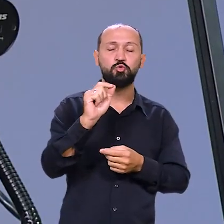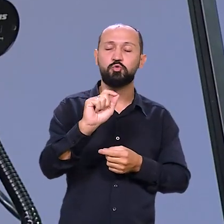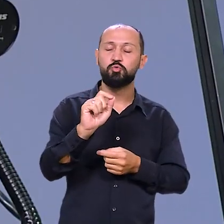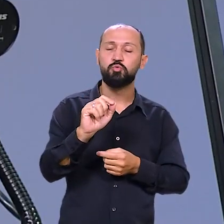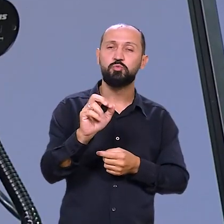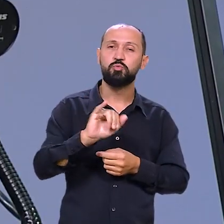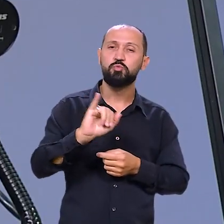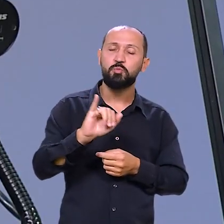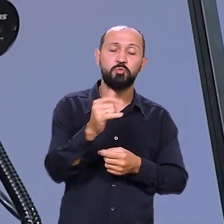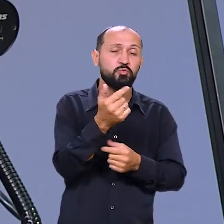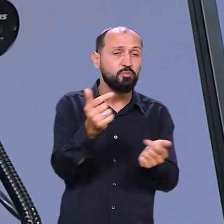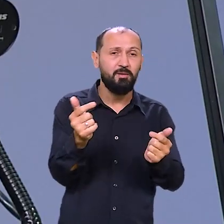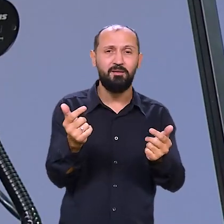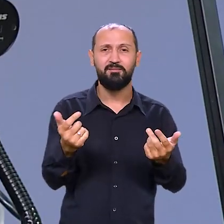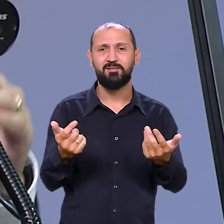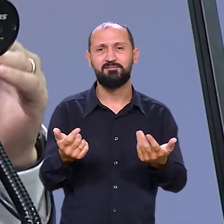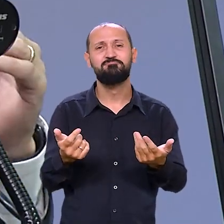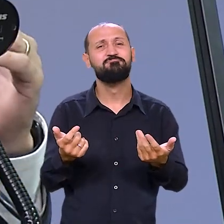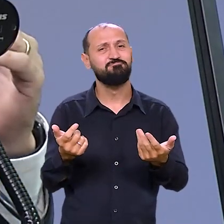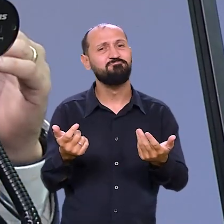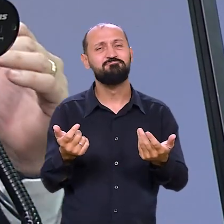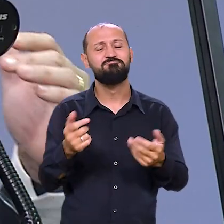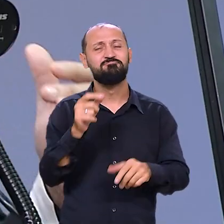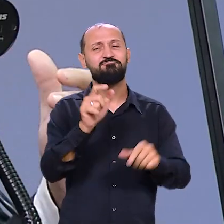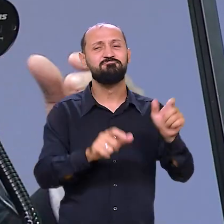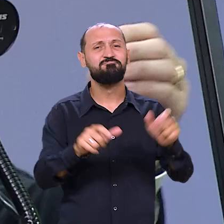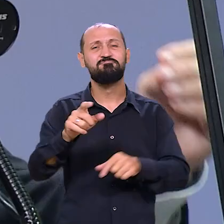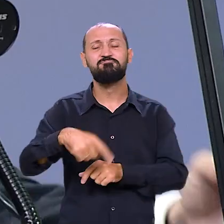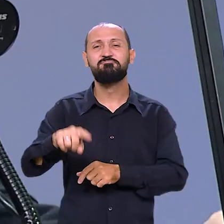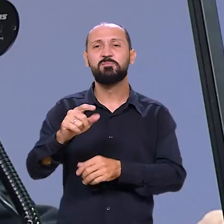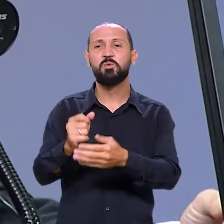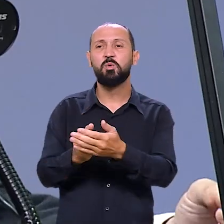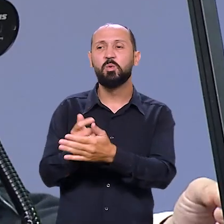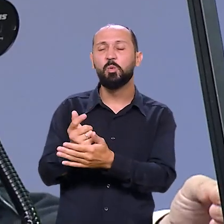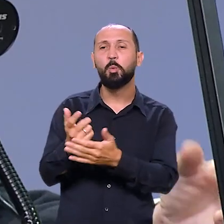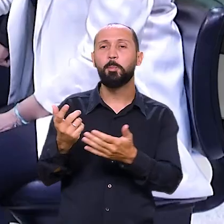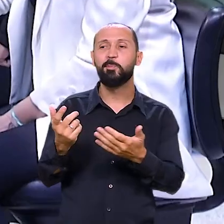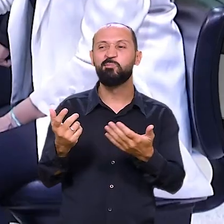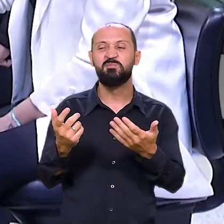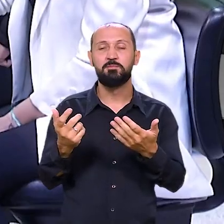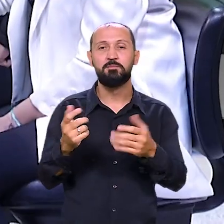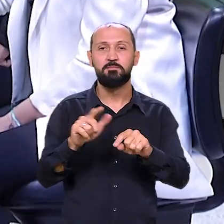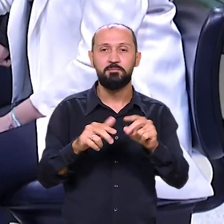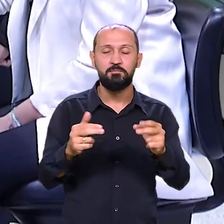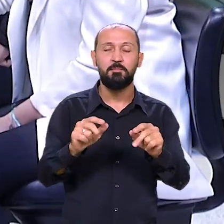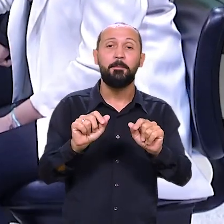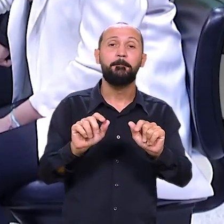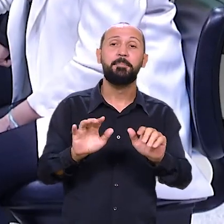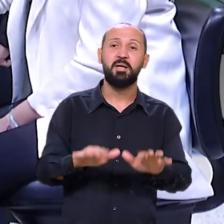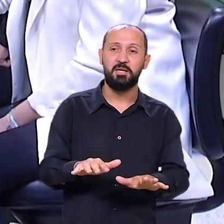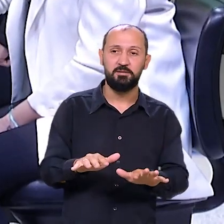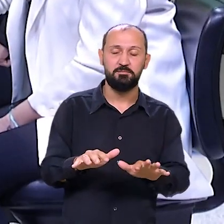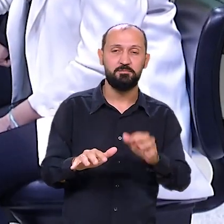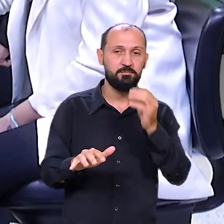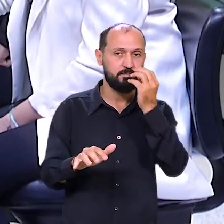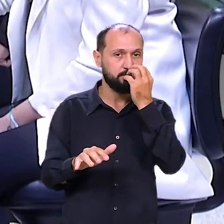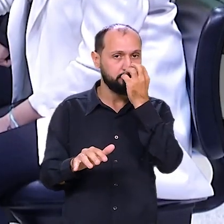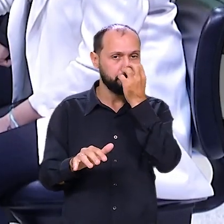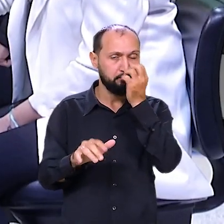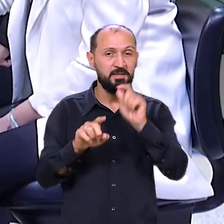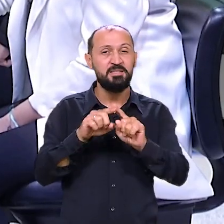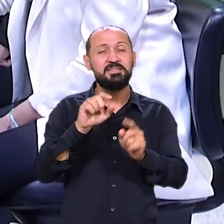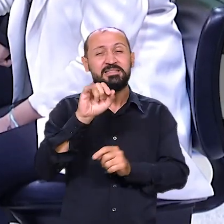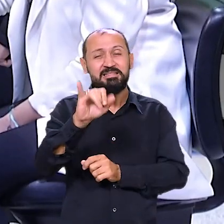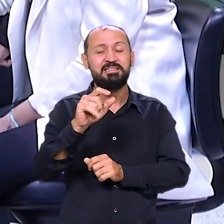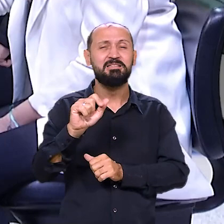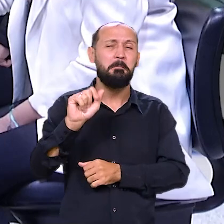impostos. Então, as pessoas às vezes compram um produto mais barato,